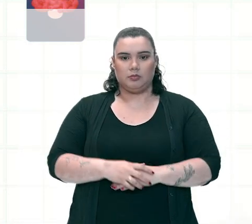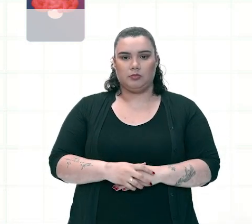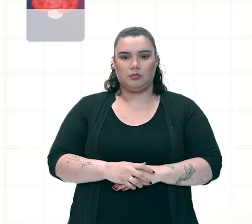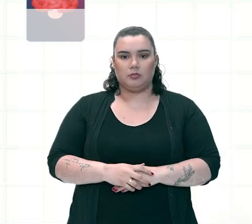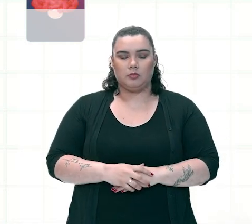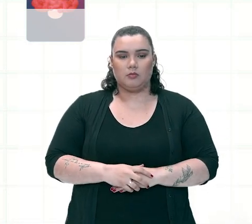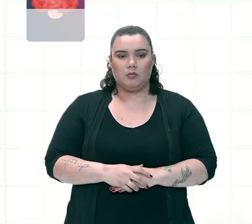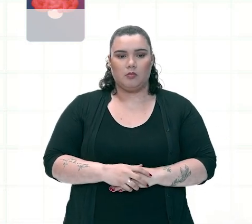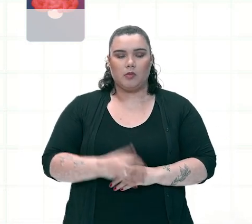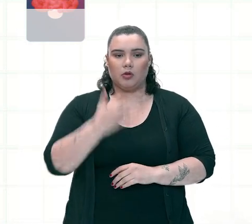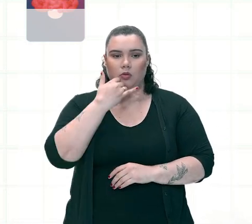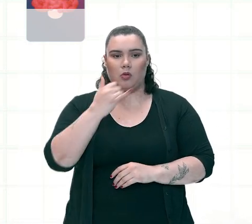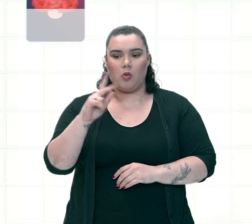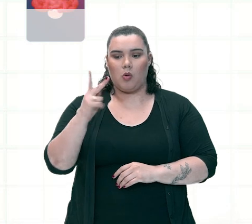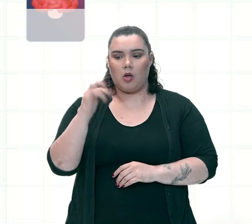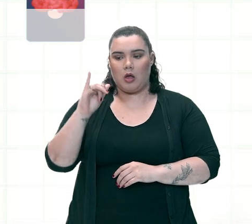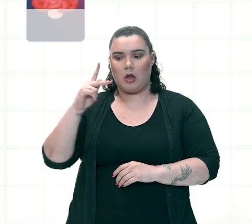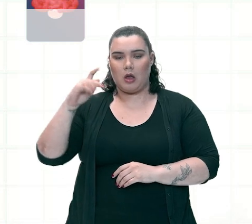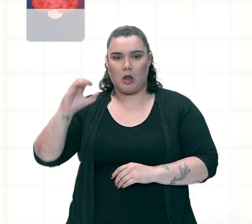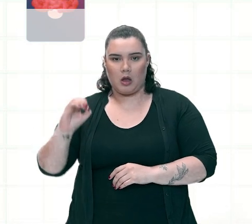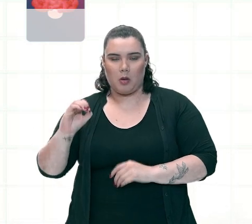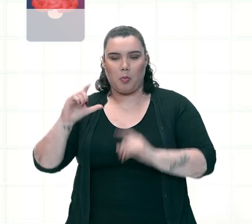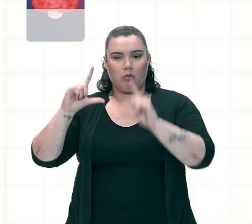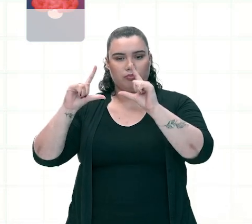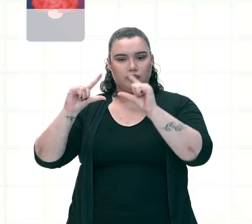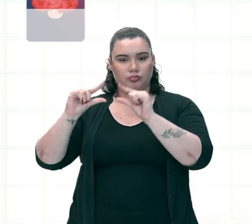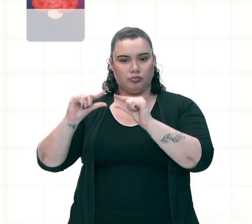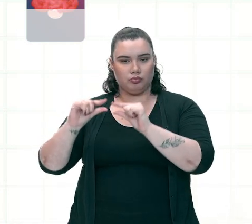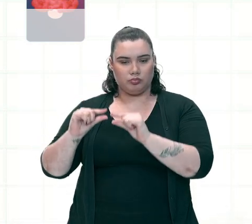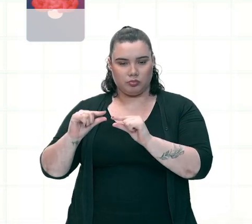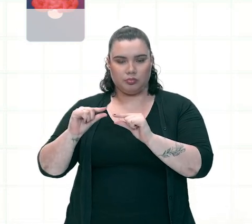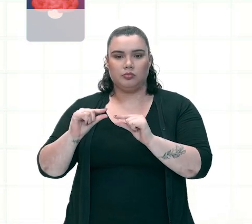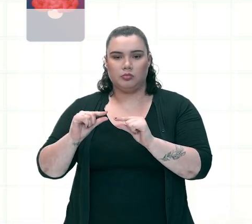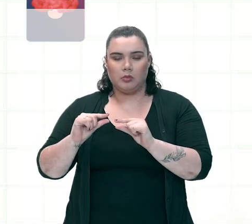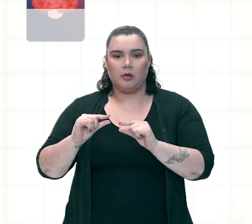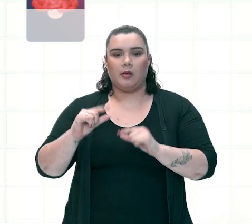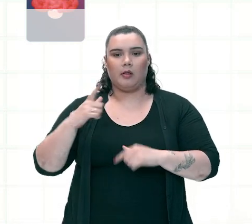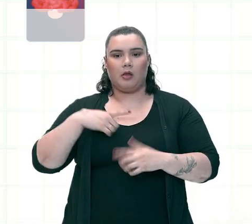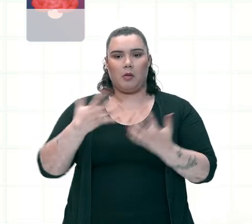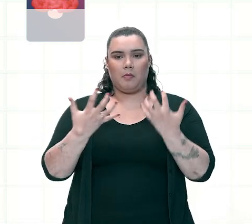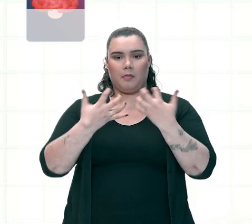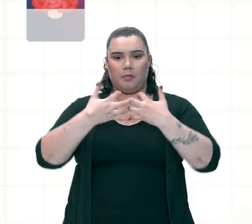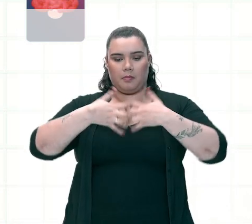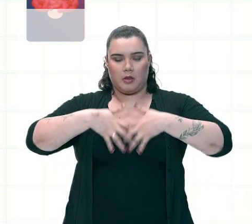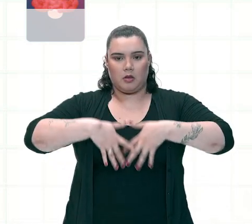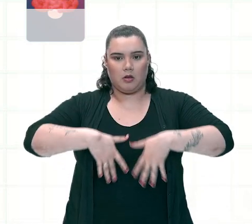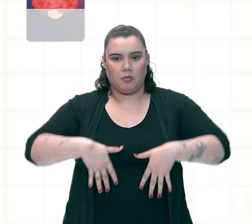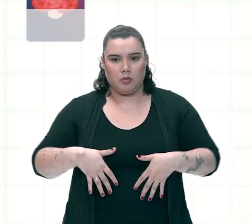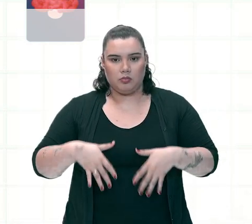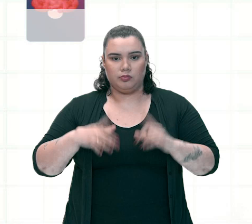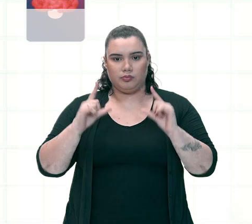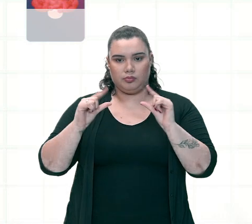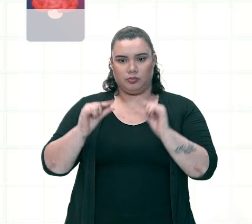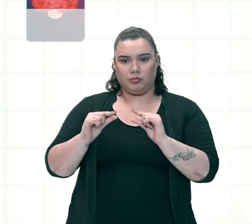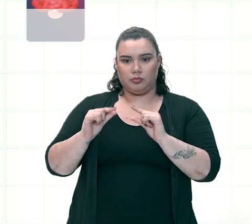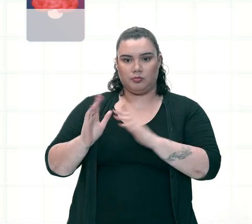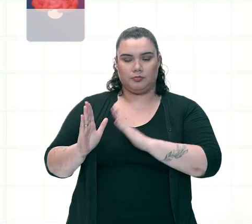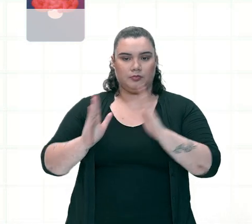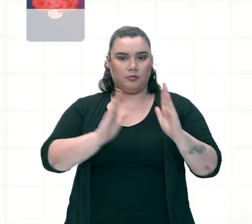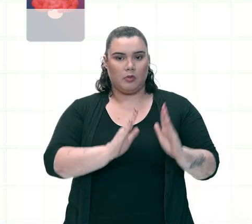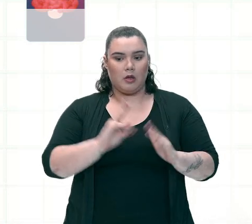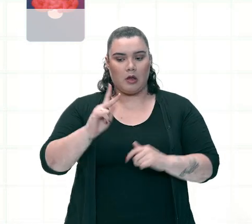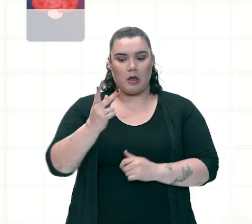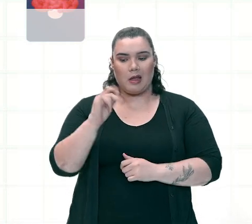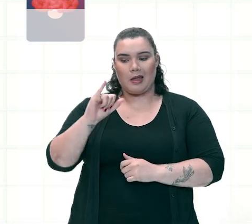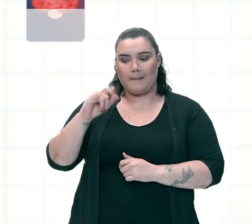o hipotireoidismo é quando ela tem uma produção mais baixa, Você pode observar, a pessoa tem um metabolismo ali mais acelerado, por exemplo. No caso